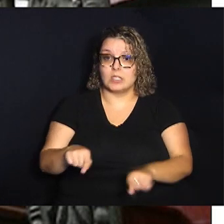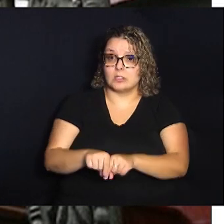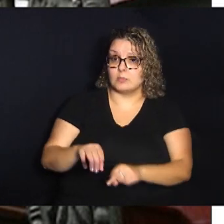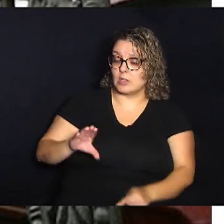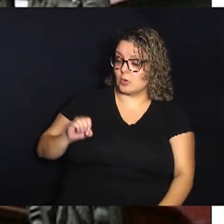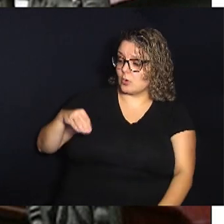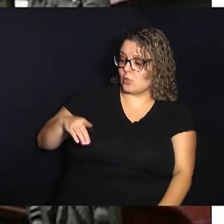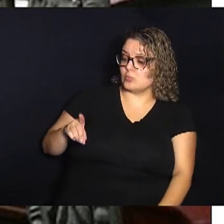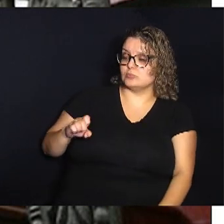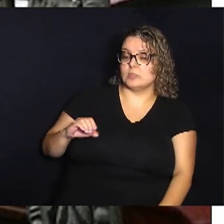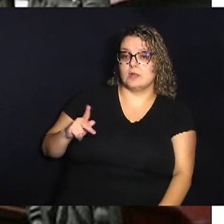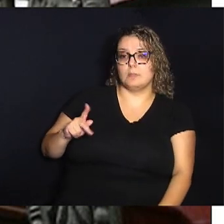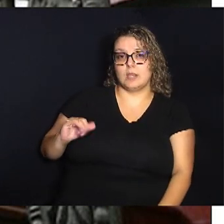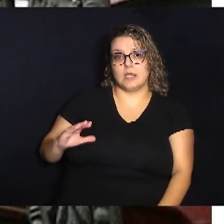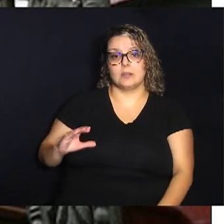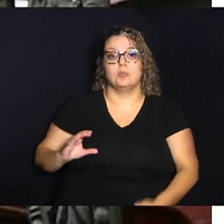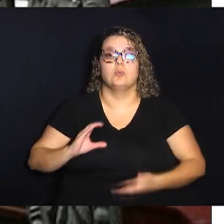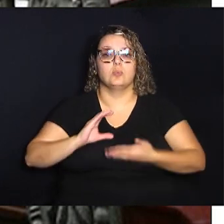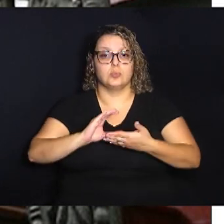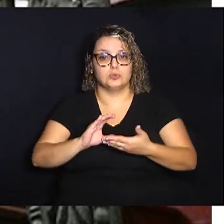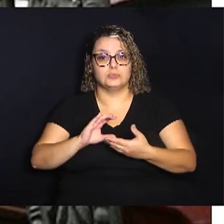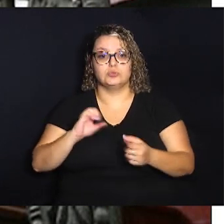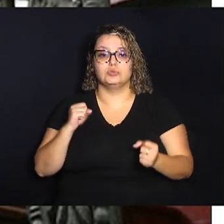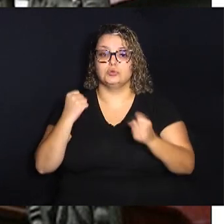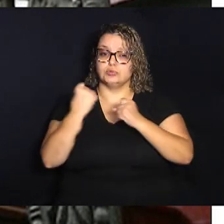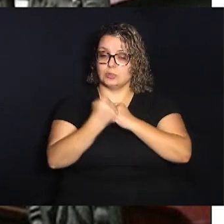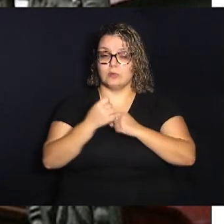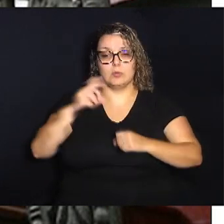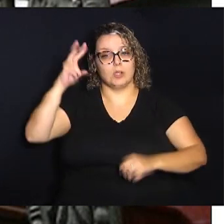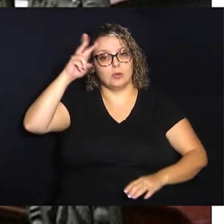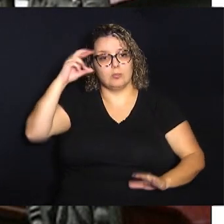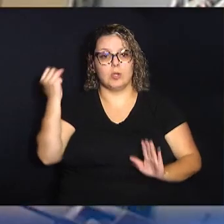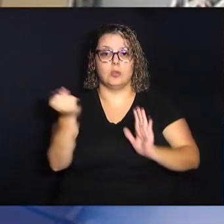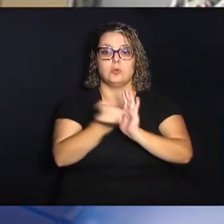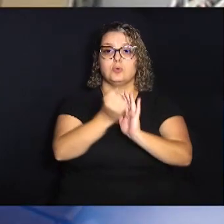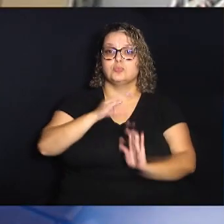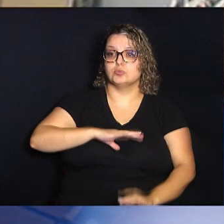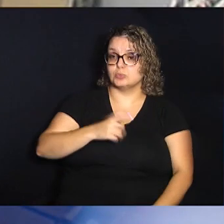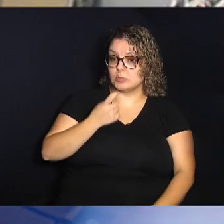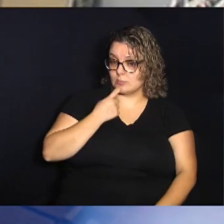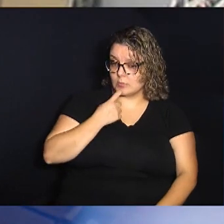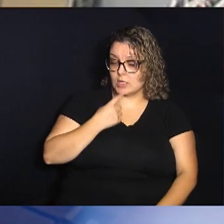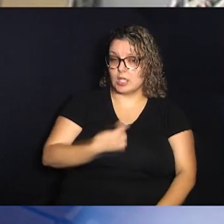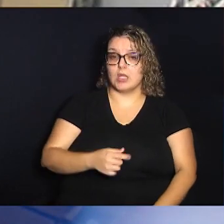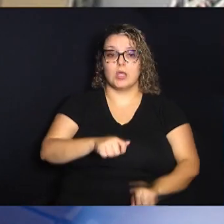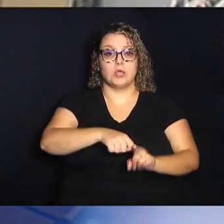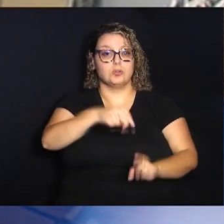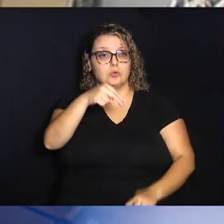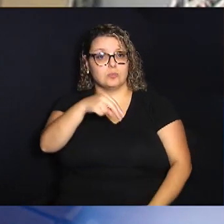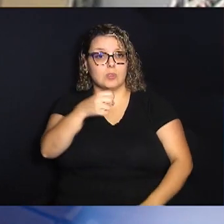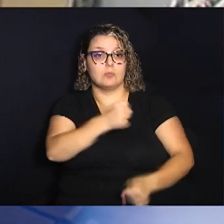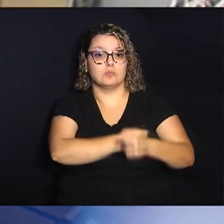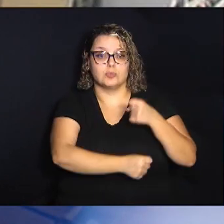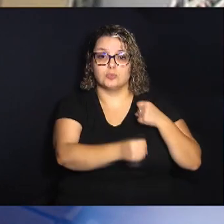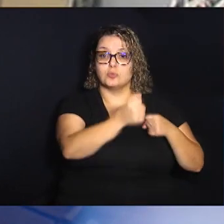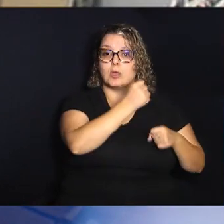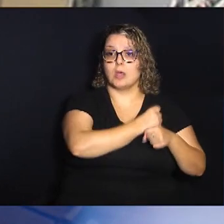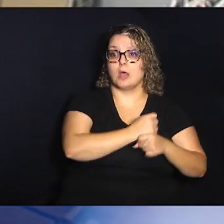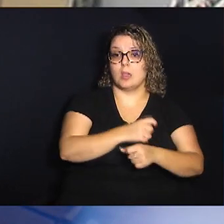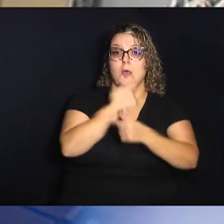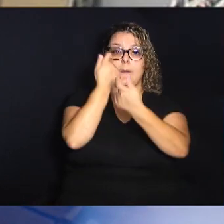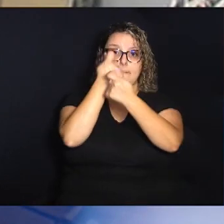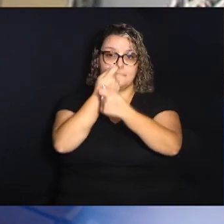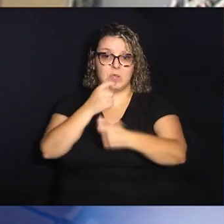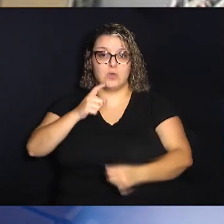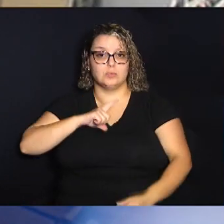o Conselho de Defesa do Patrimônio Cultural de Campinas. Em novembro do ano passado, a PUC obteve